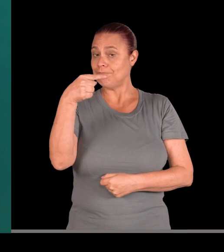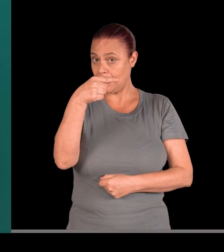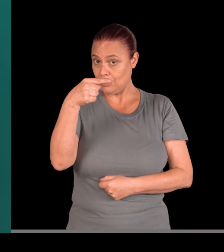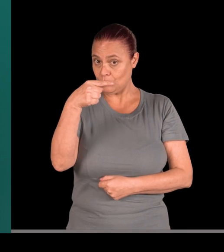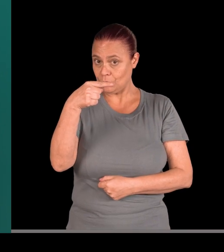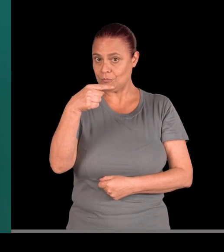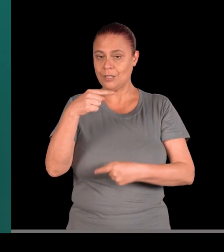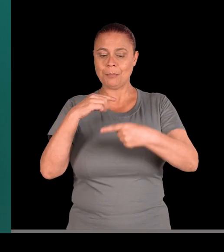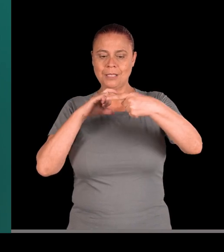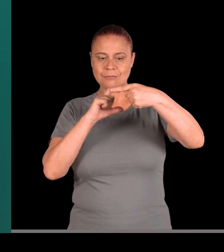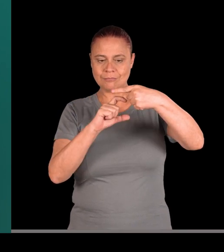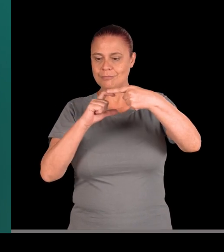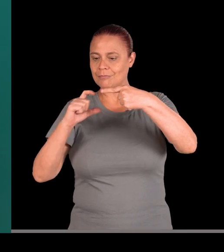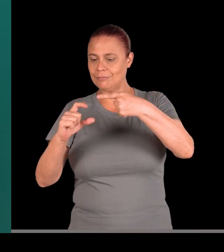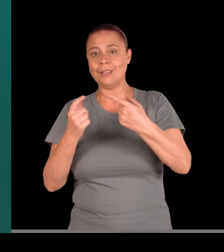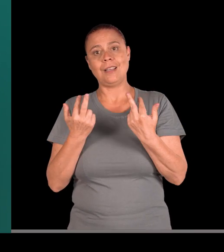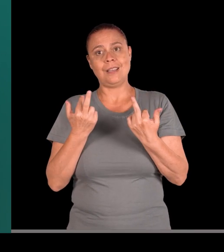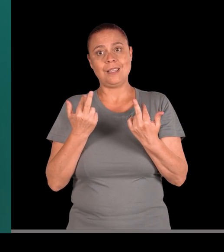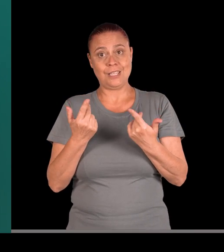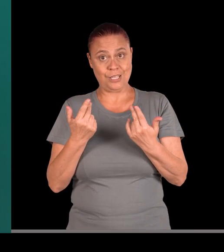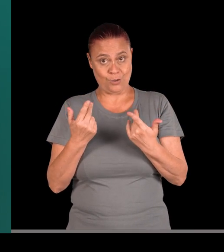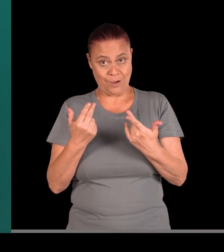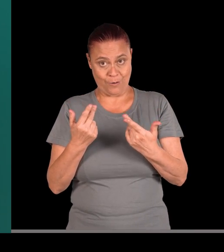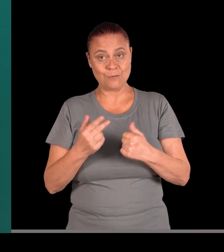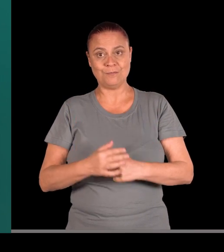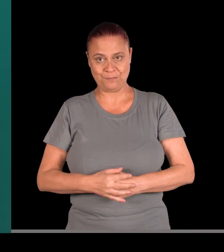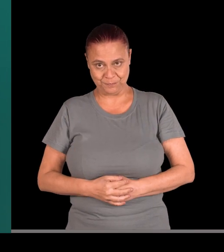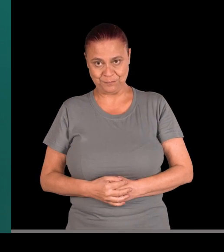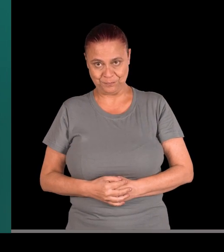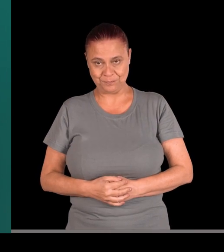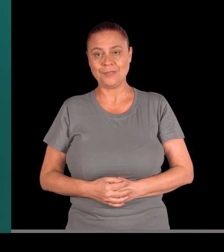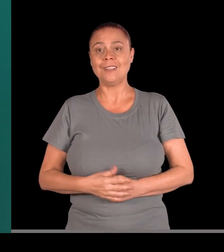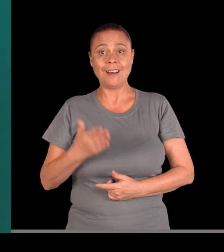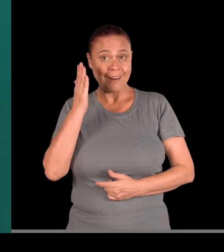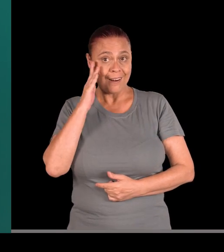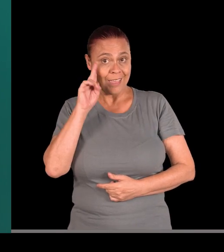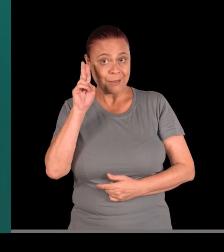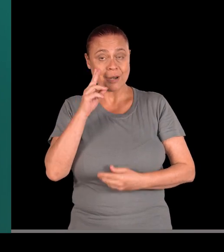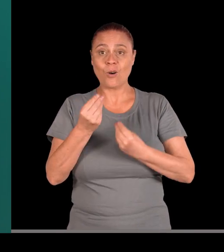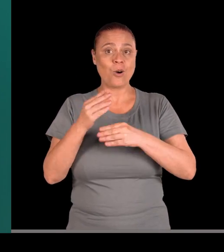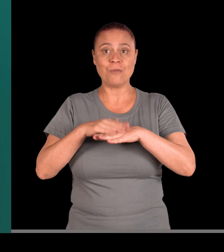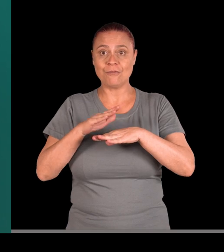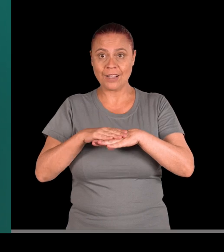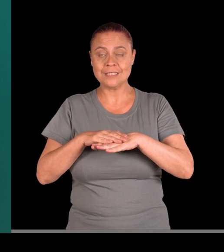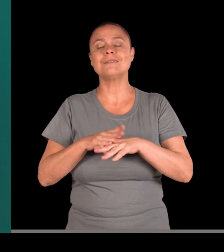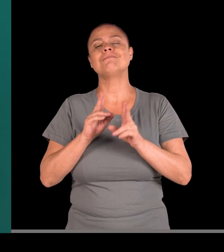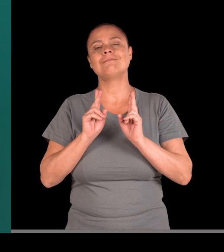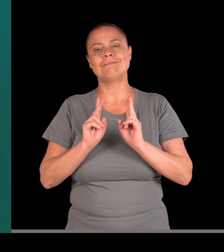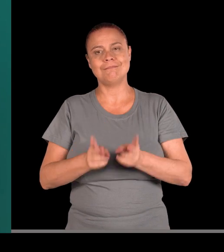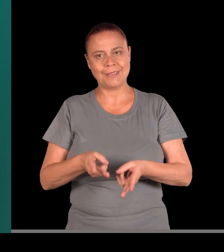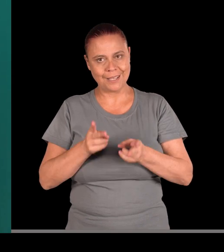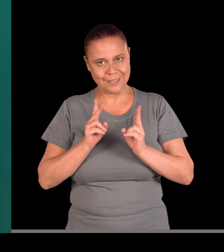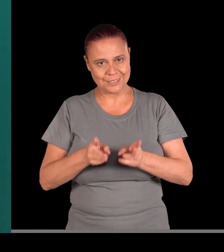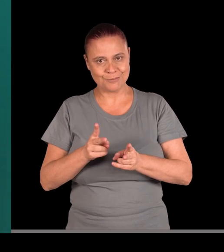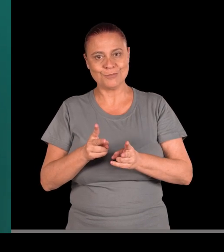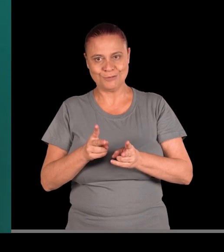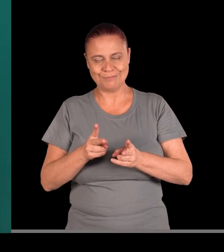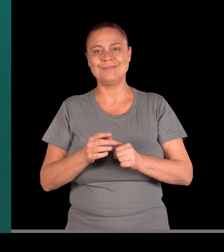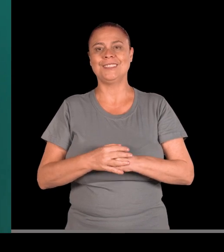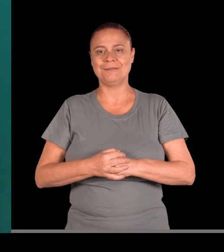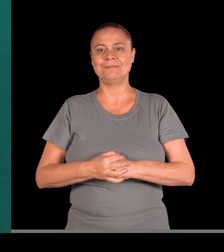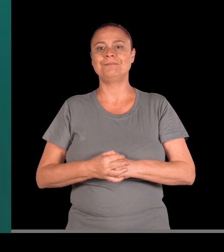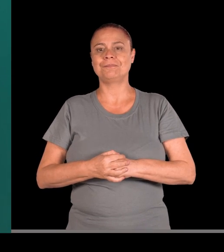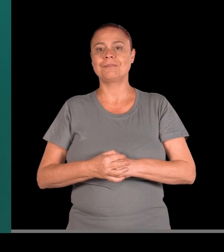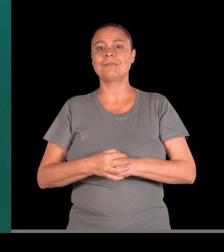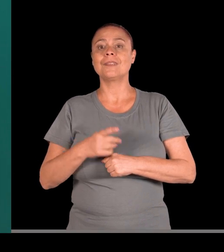uma subtração onde os denominadores são iguais. Como que nós vamos resolver? Da mesma maneira que nós resolvemos